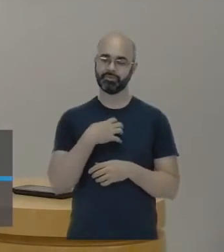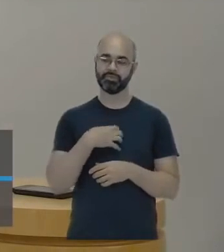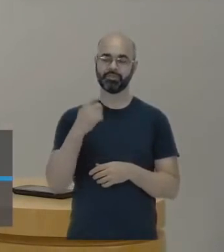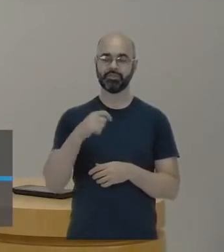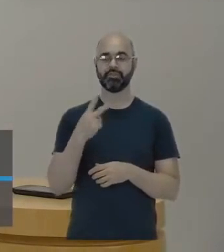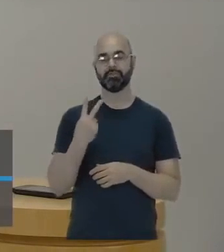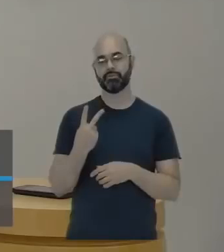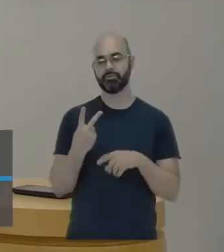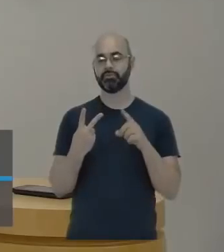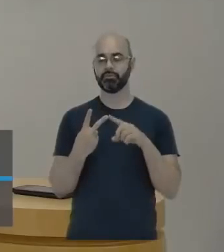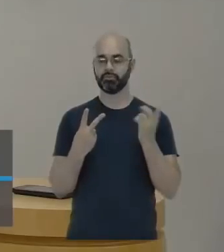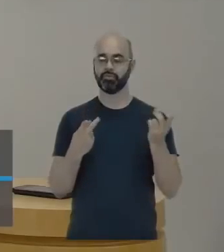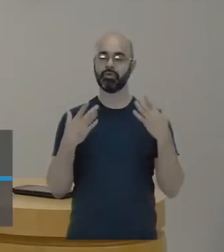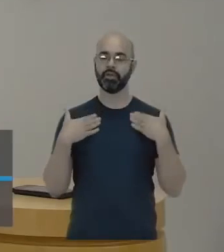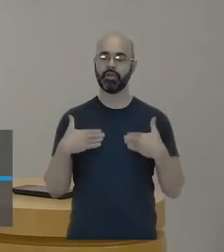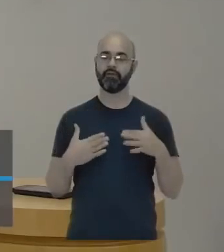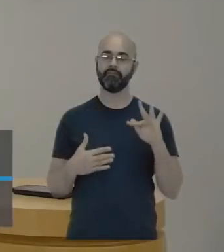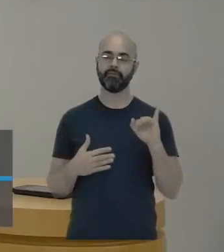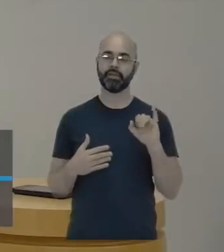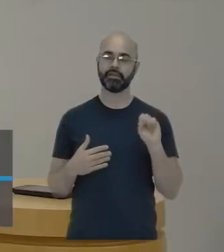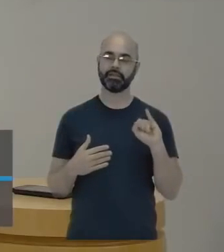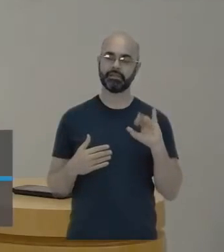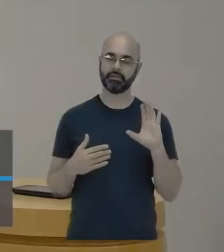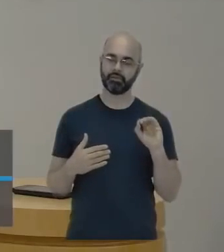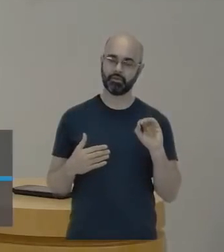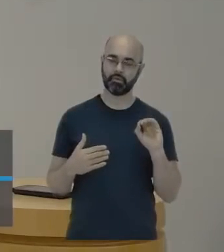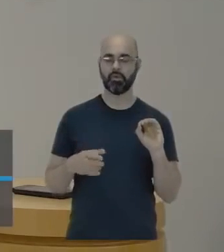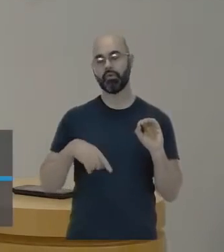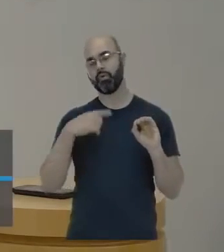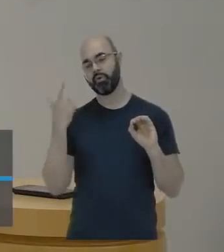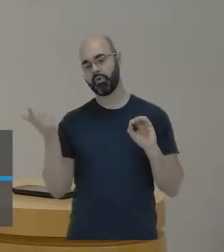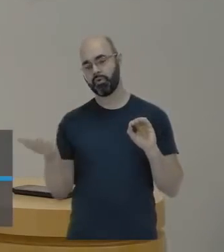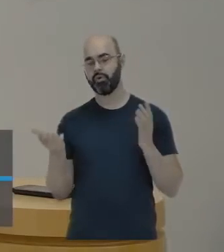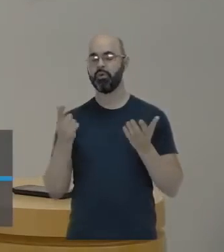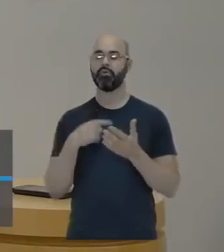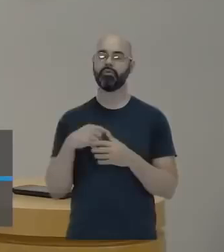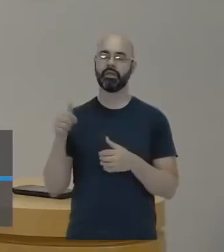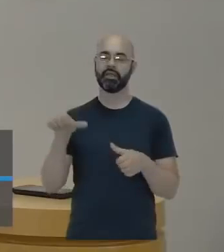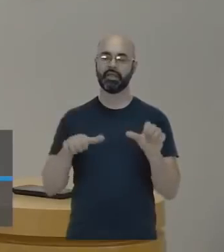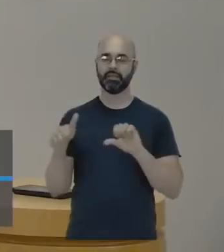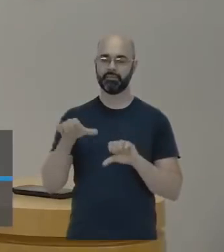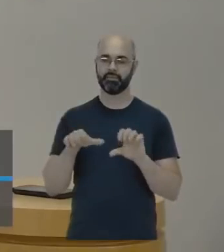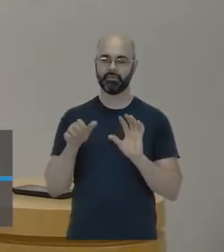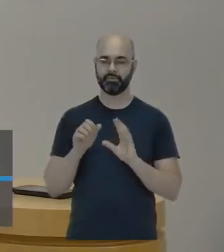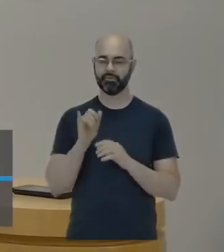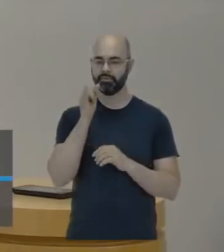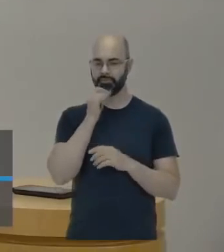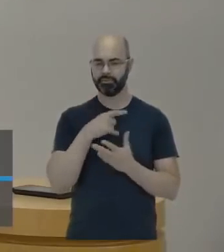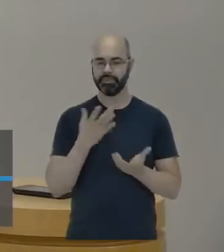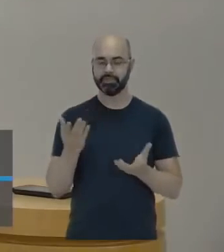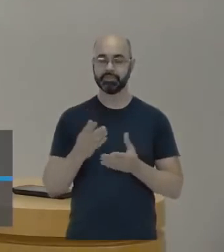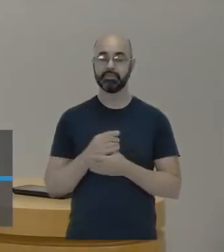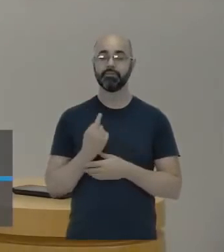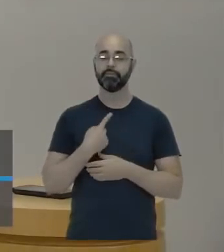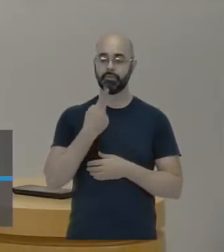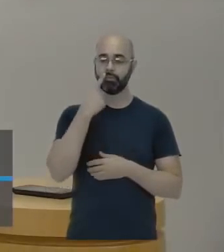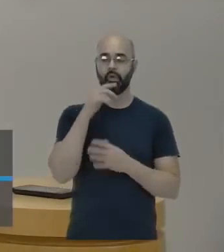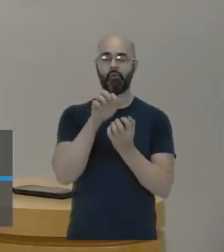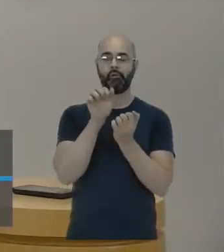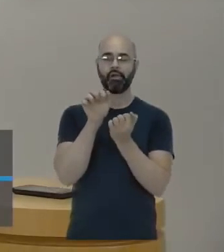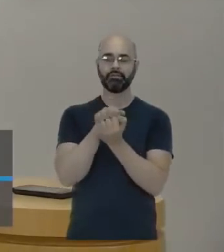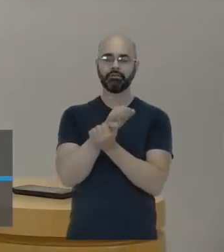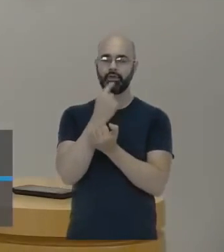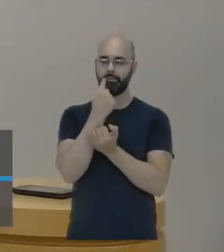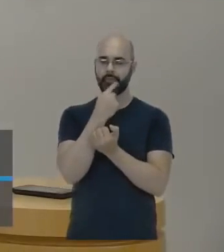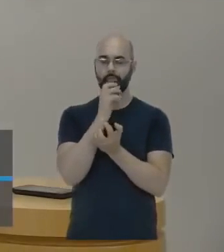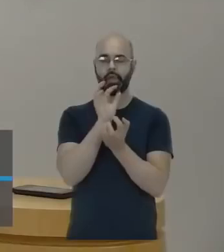Um processo físico e o processo químico. O processo físico, por exemplo, na boca é a mastigação.